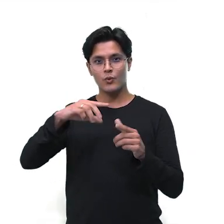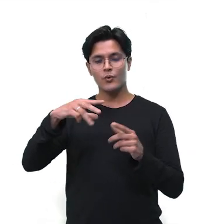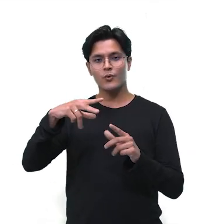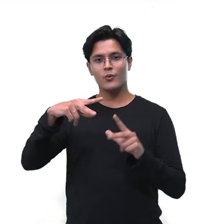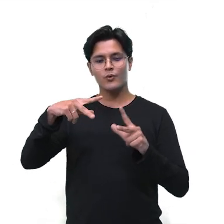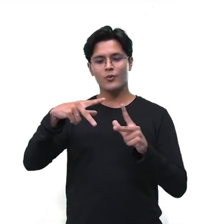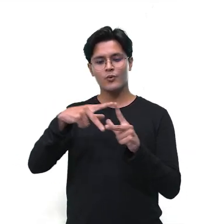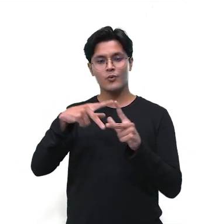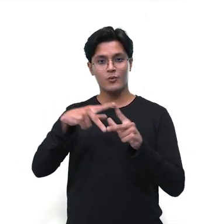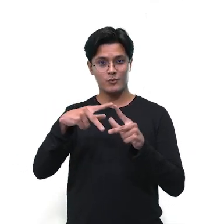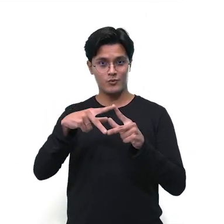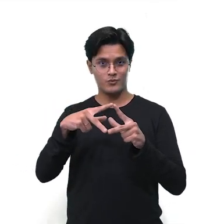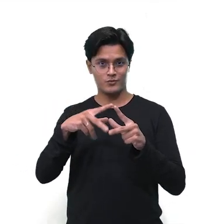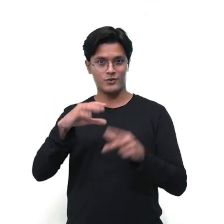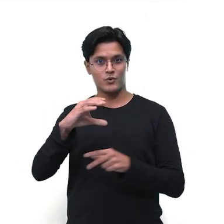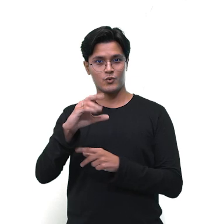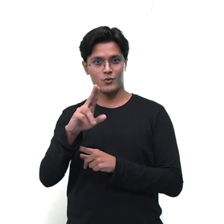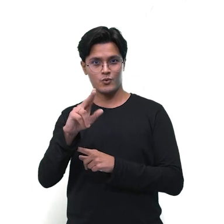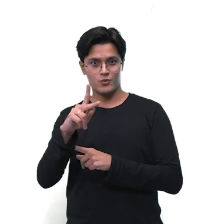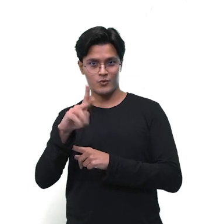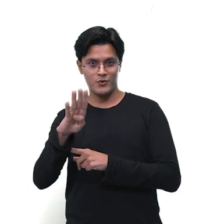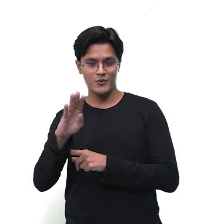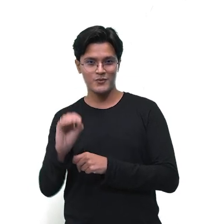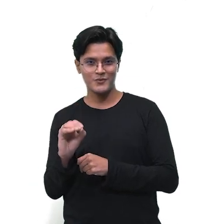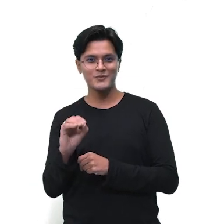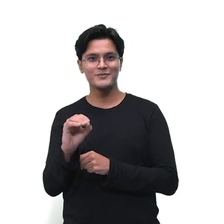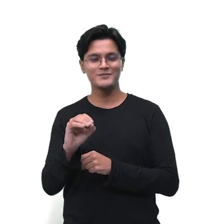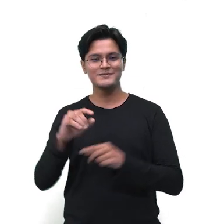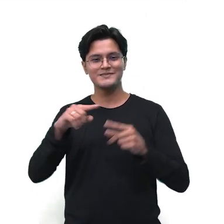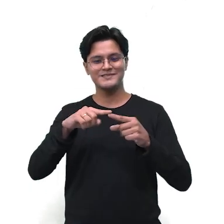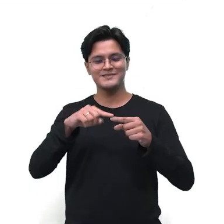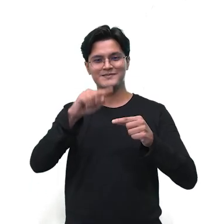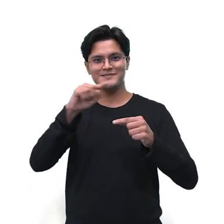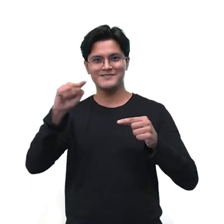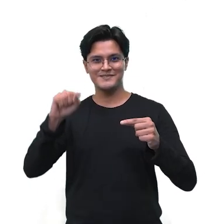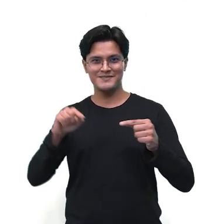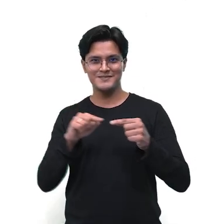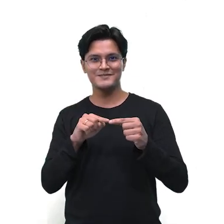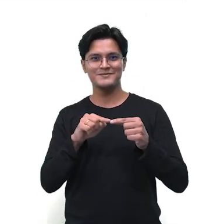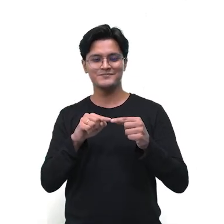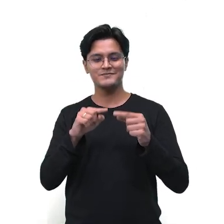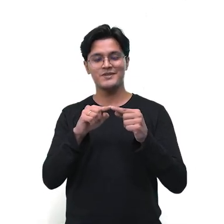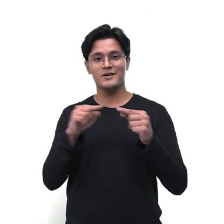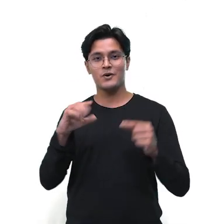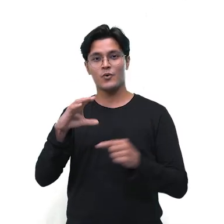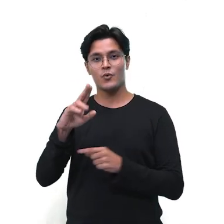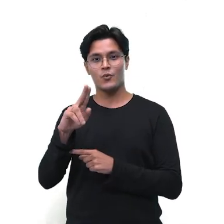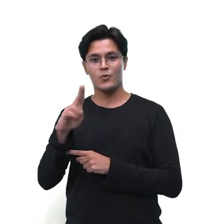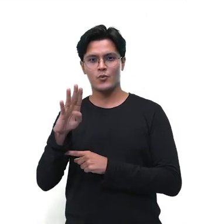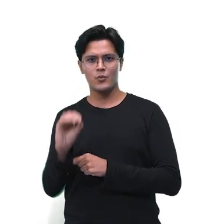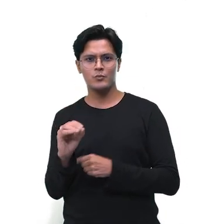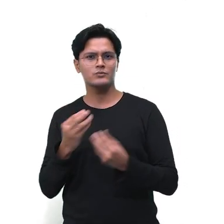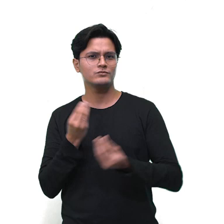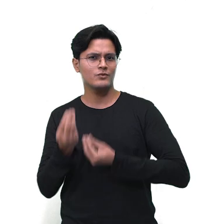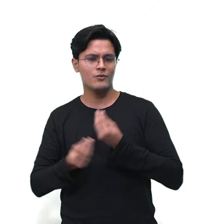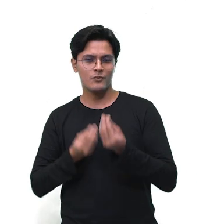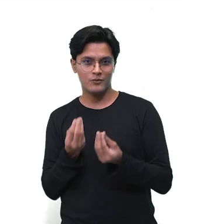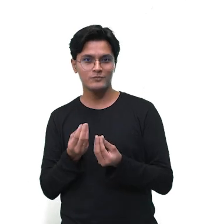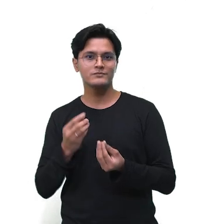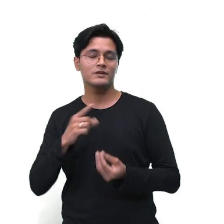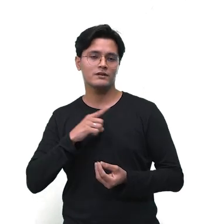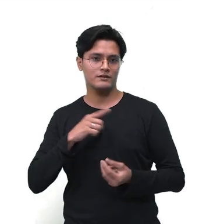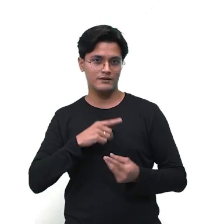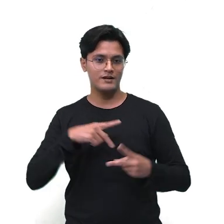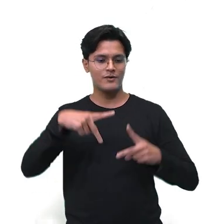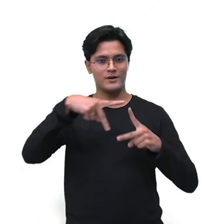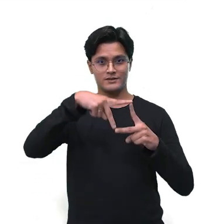Então, um cubo. Olha só, um cubo, ele nasce a partir de um quadrado,